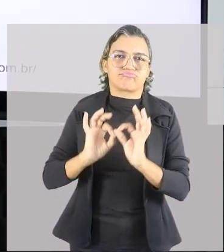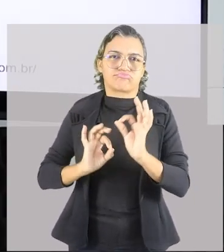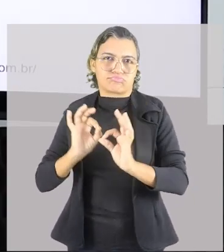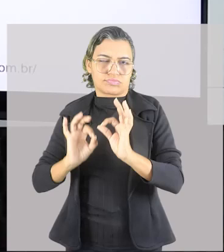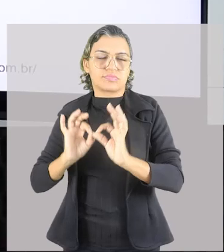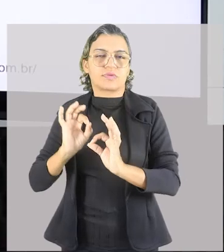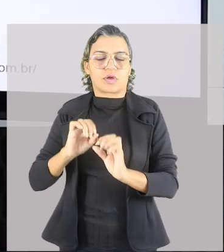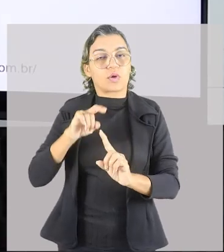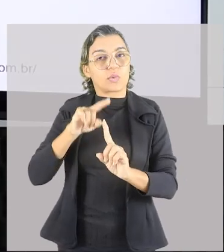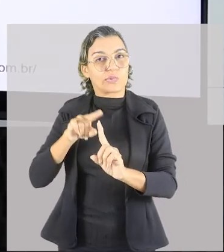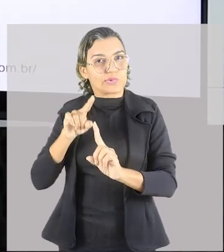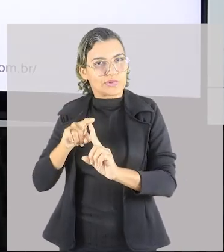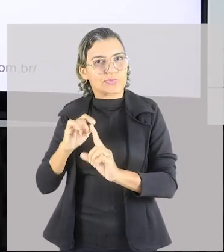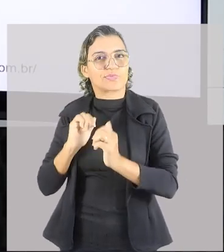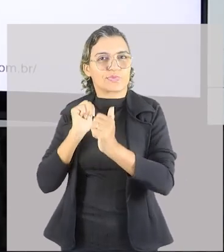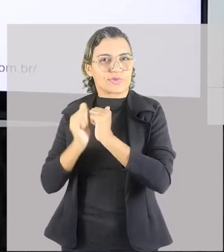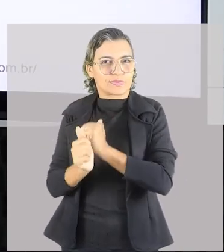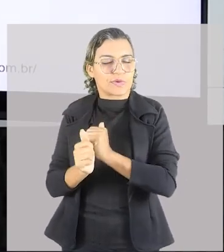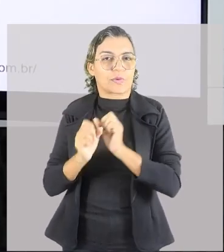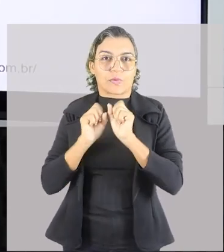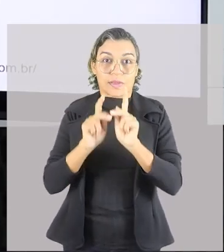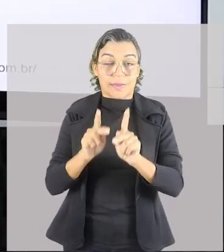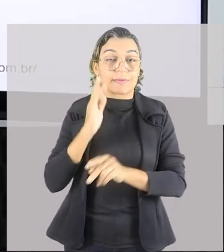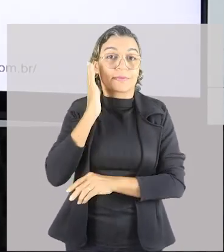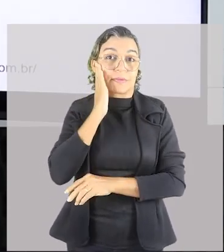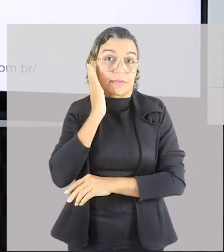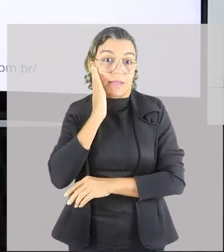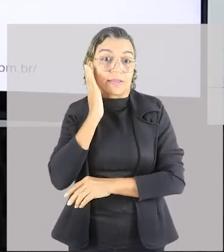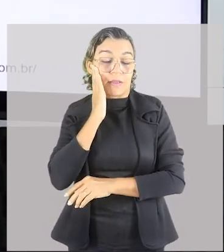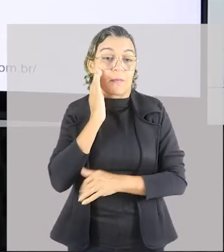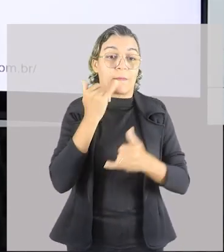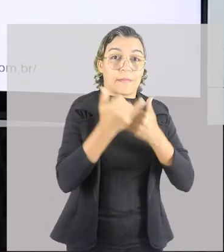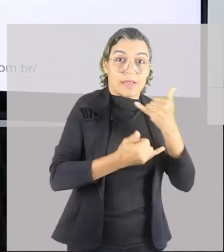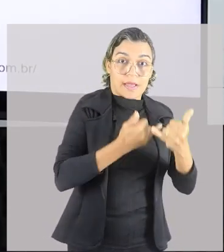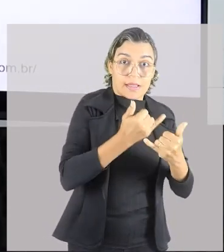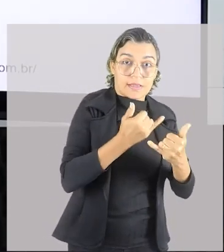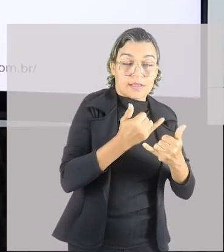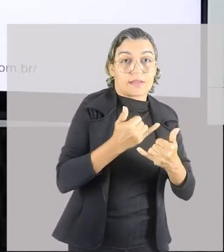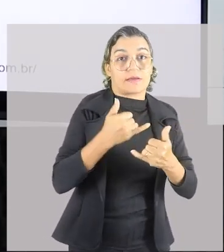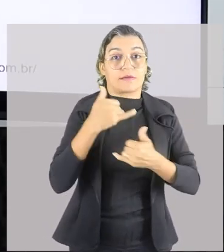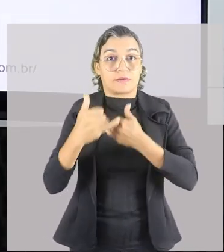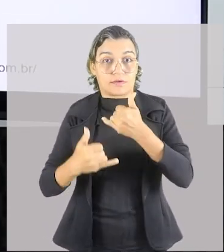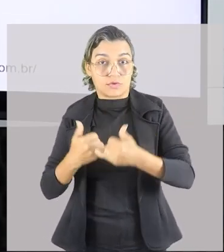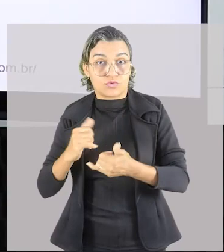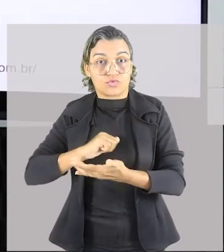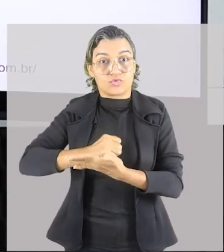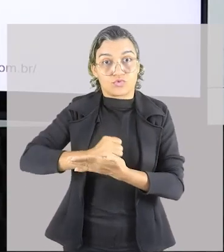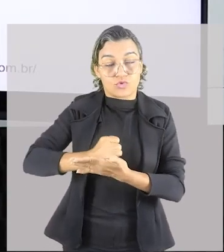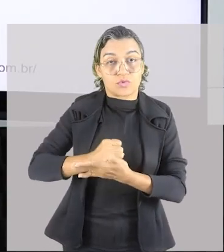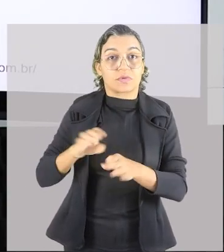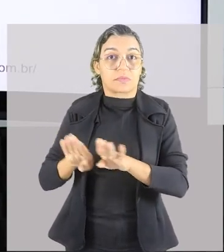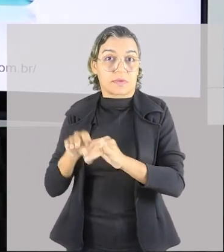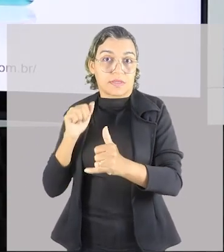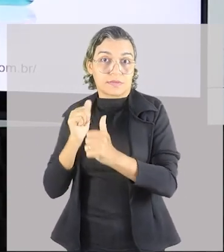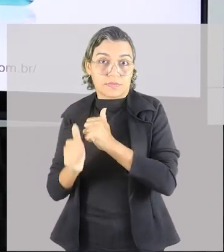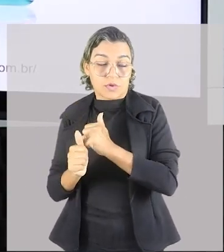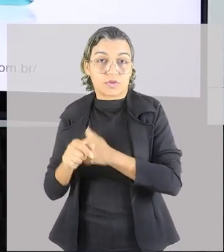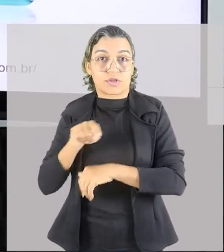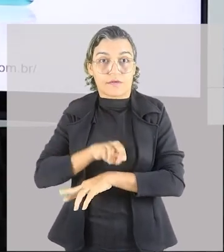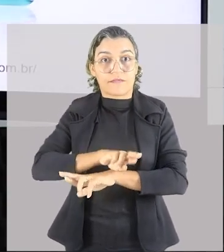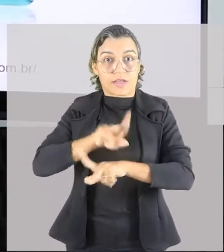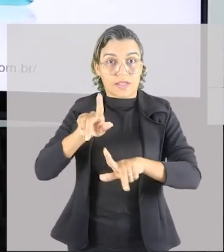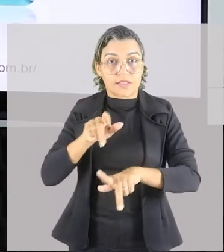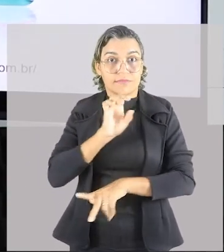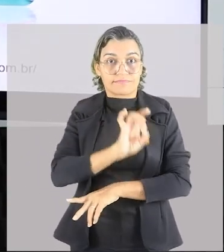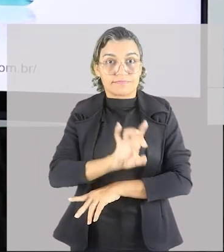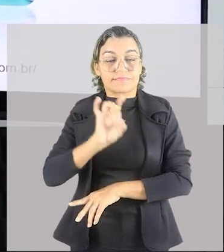aquela modalidade, beleza? Deu de entender a diferença entre brincadeira, jogo e esporte? Então vamos seguir aqui no